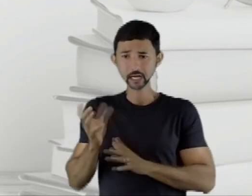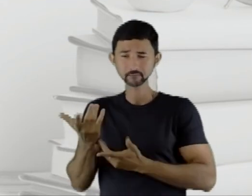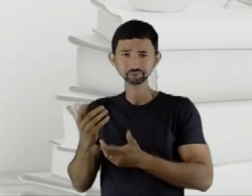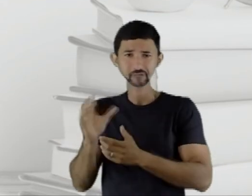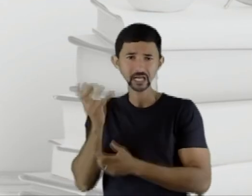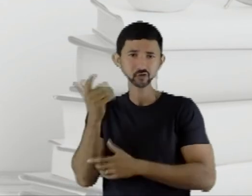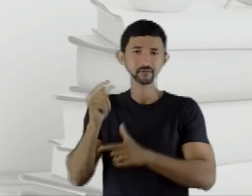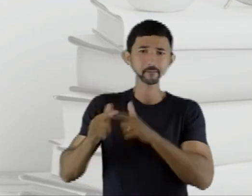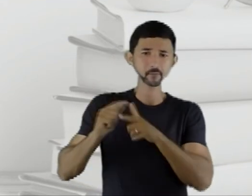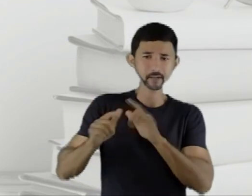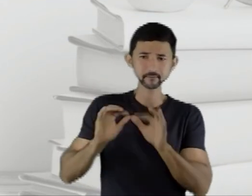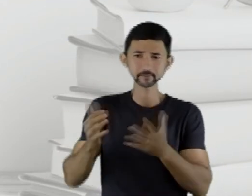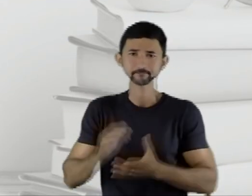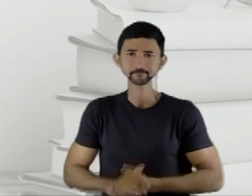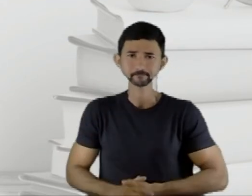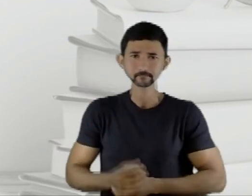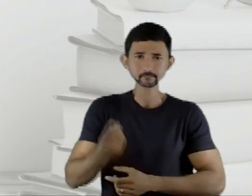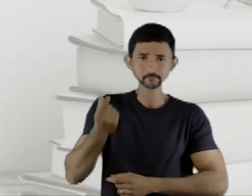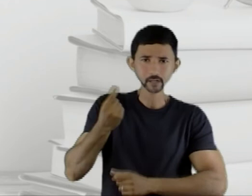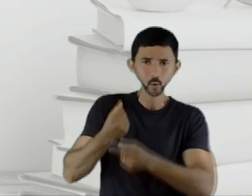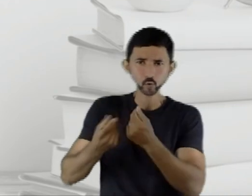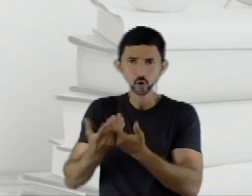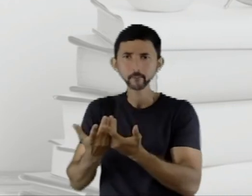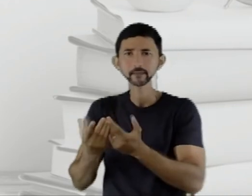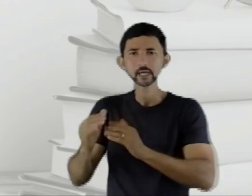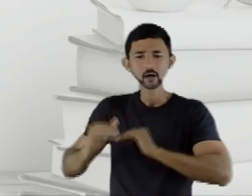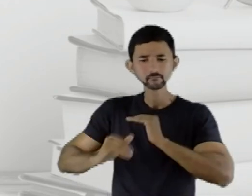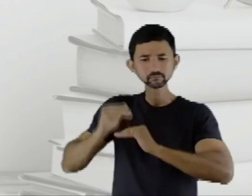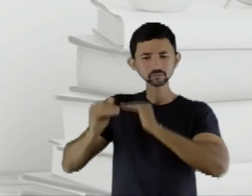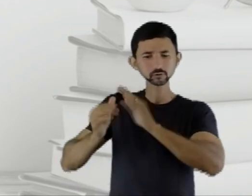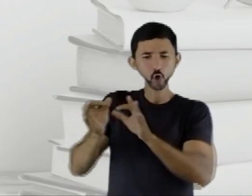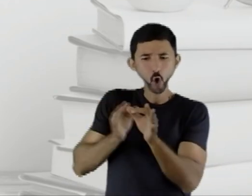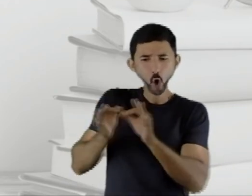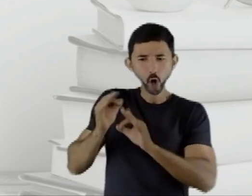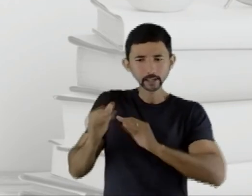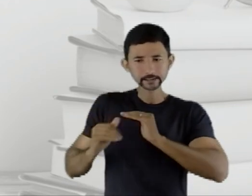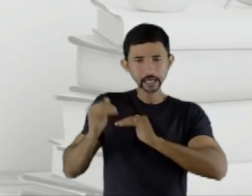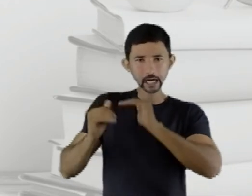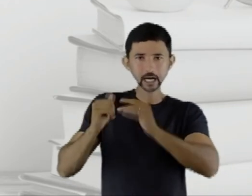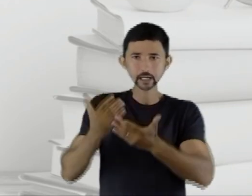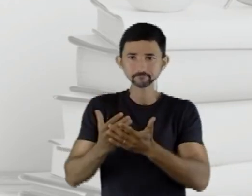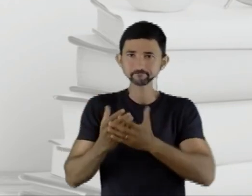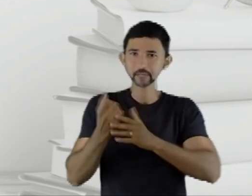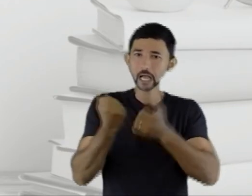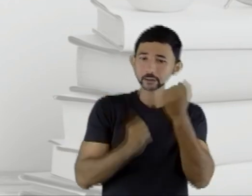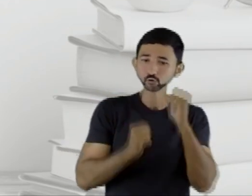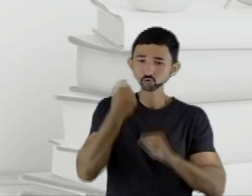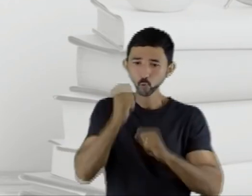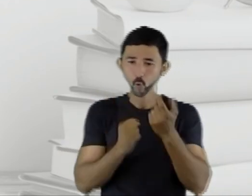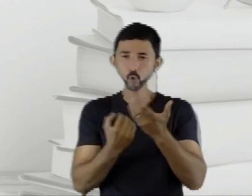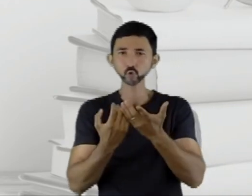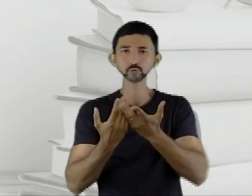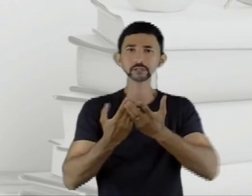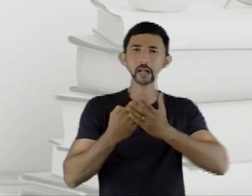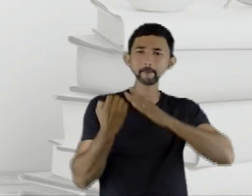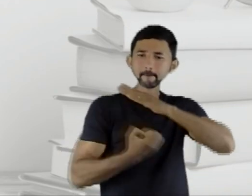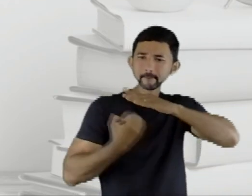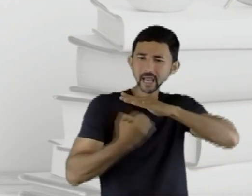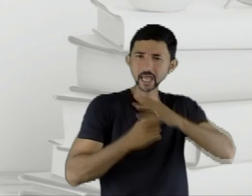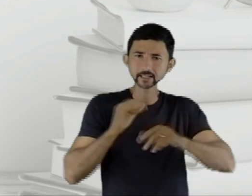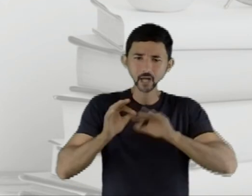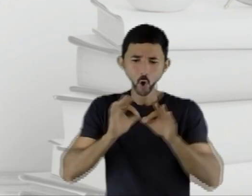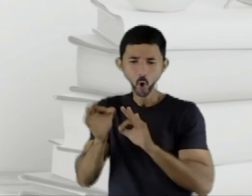Porque a economia, ela teria como se reorganizar, né? Os industriais, os empresários teriam como